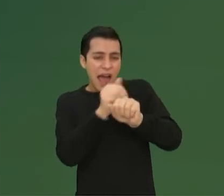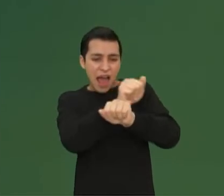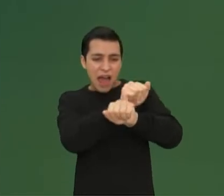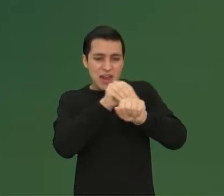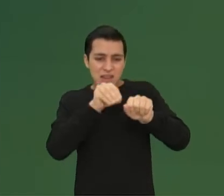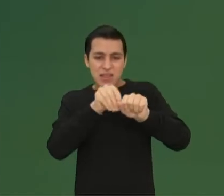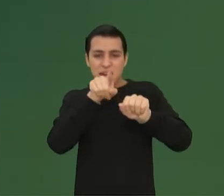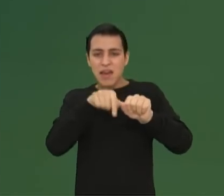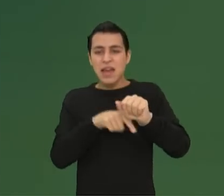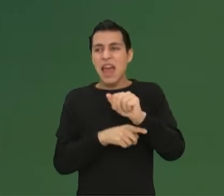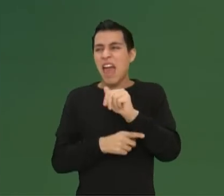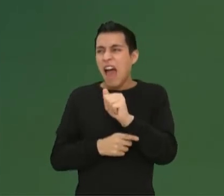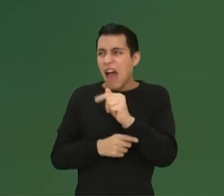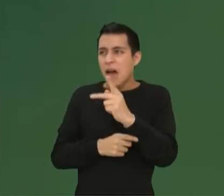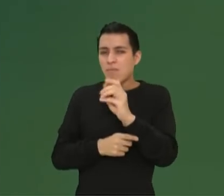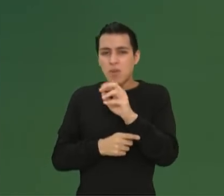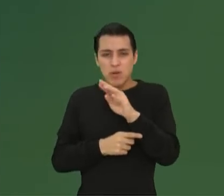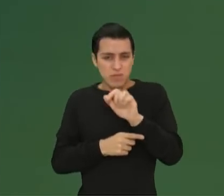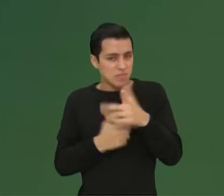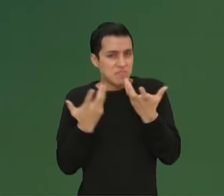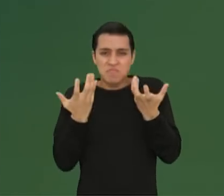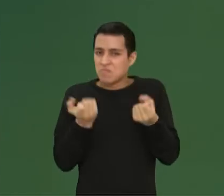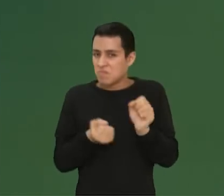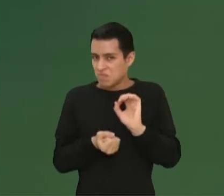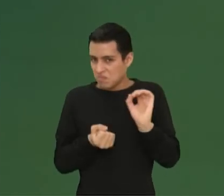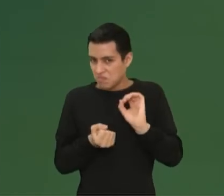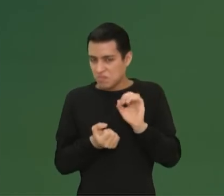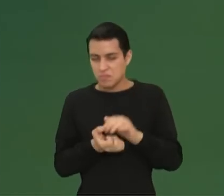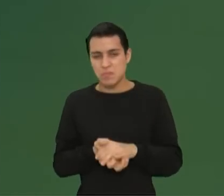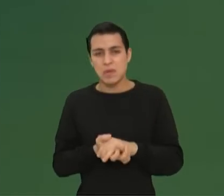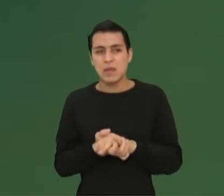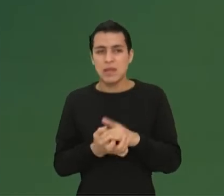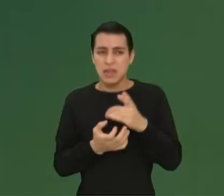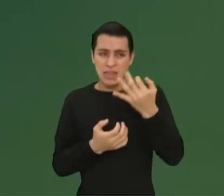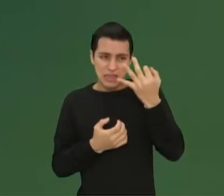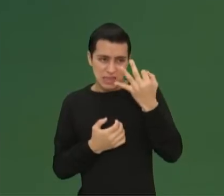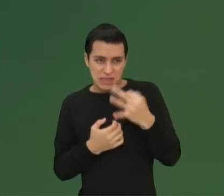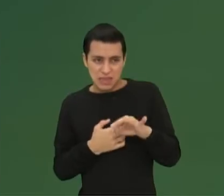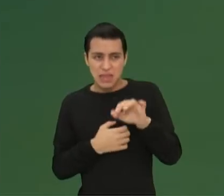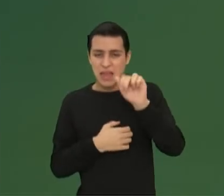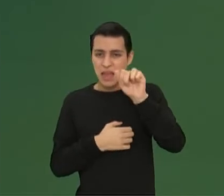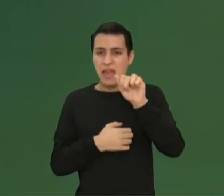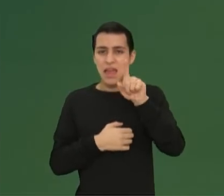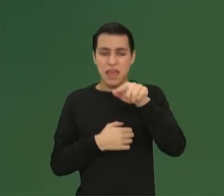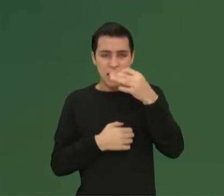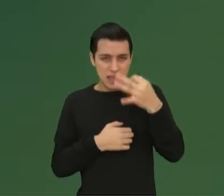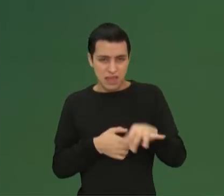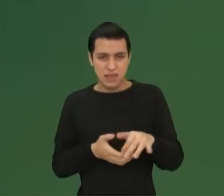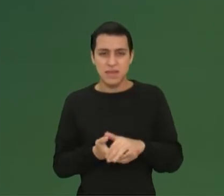não é a Portugal, não admite esse artigo, certo? Opção A correta.